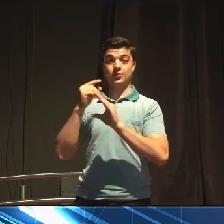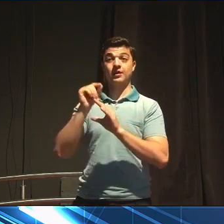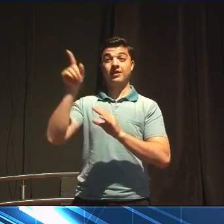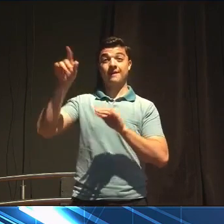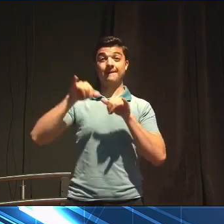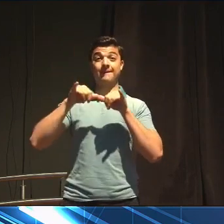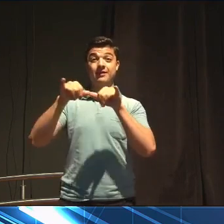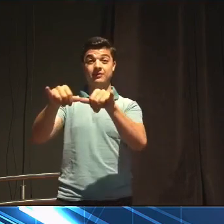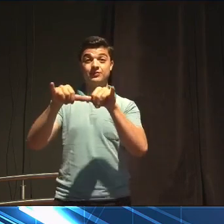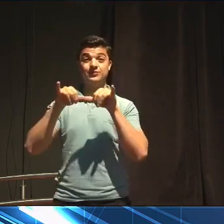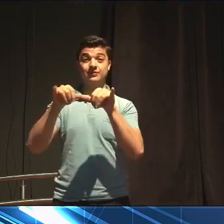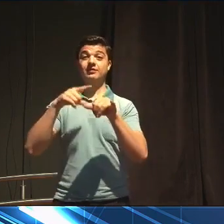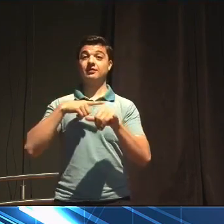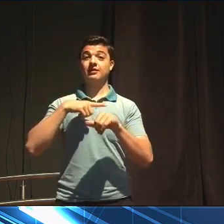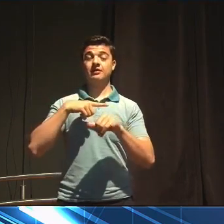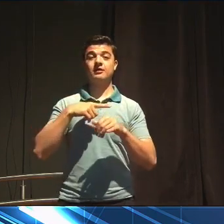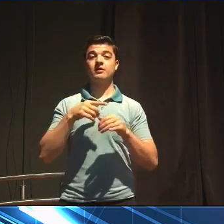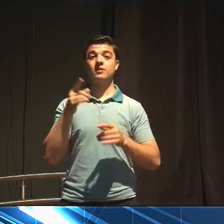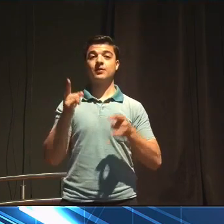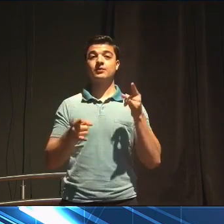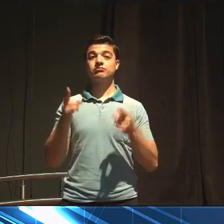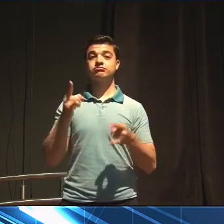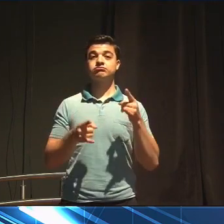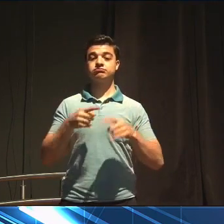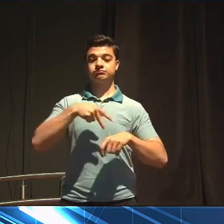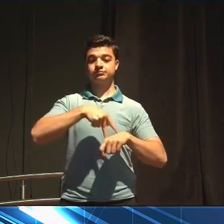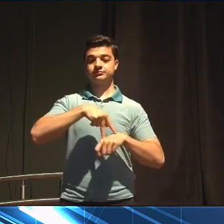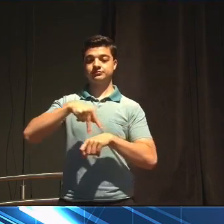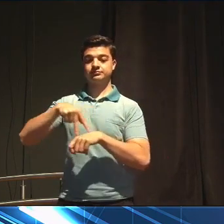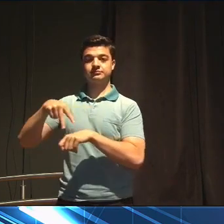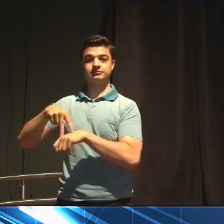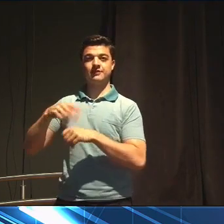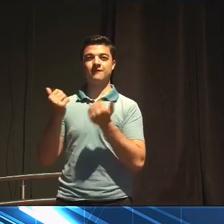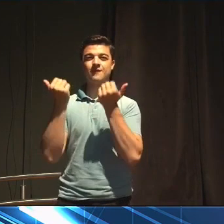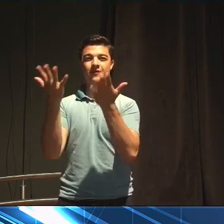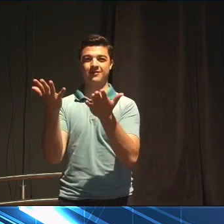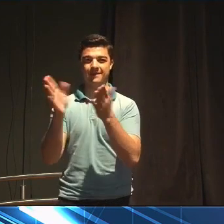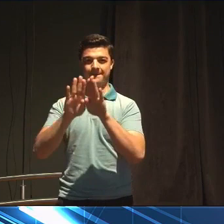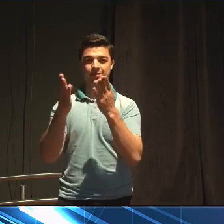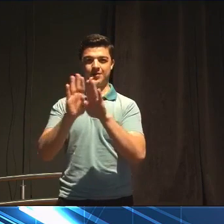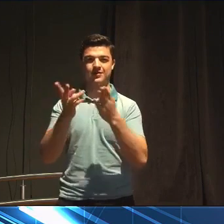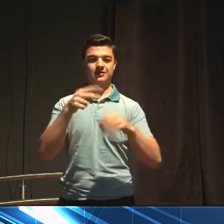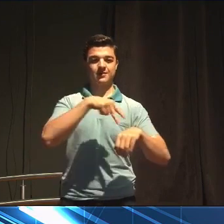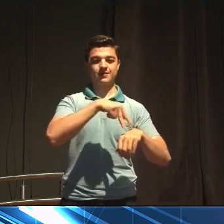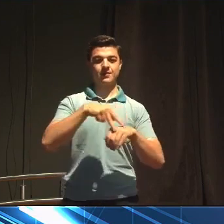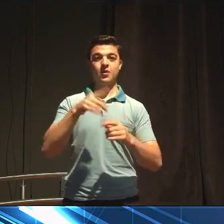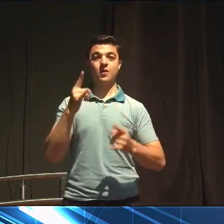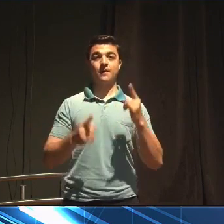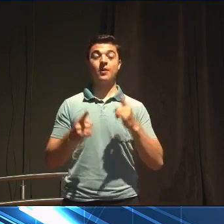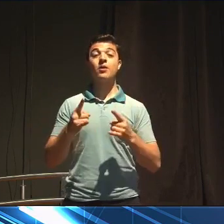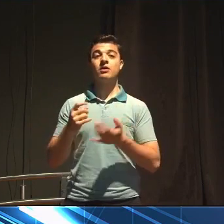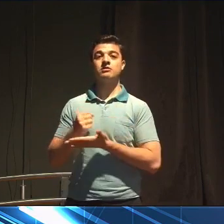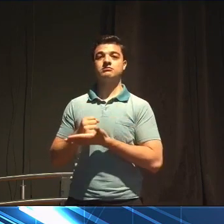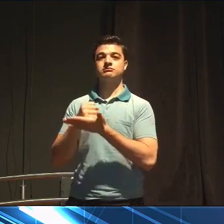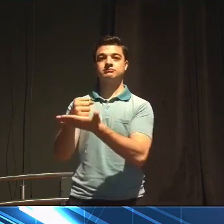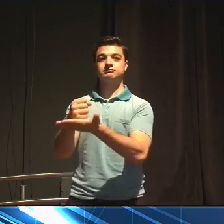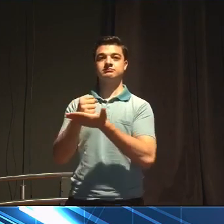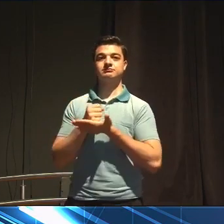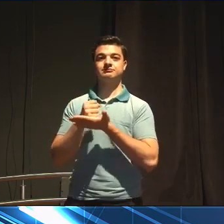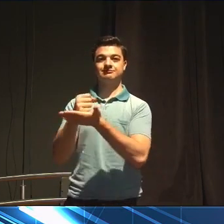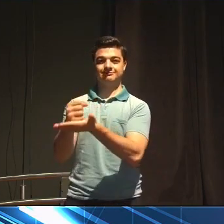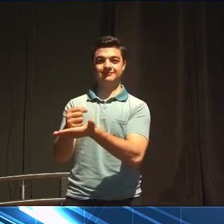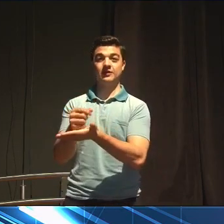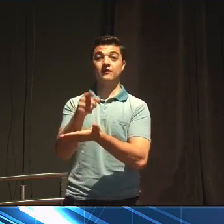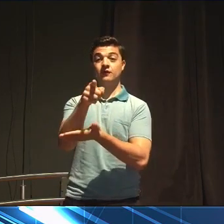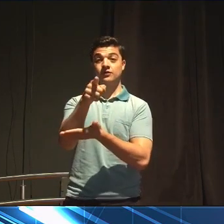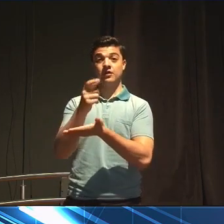porta. Não estava em Londres, não estava num grande centro urbano, era uma cidade pequena, em que você faz compra hoje